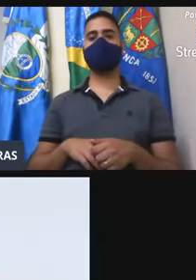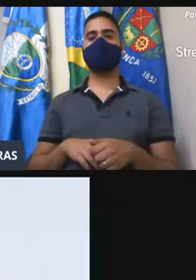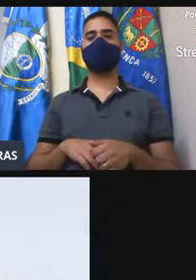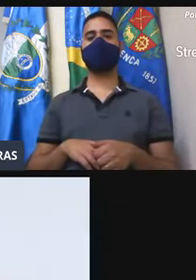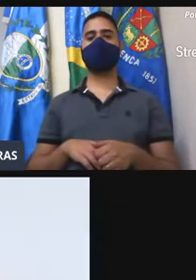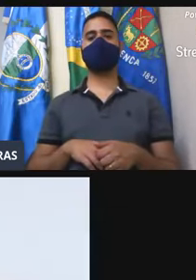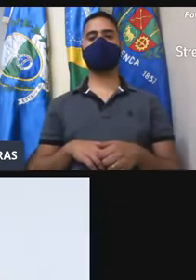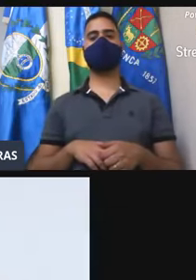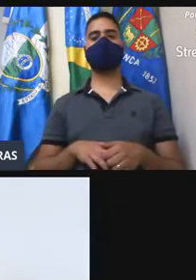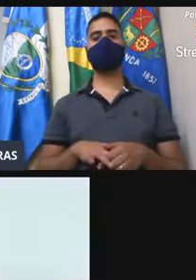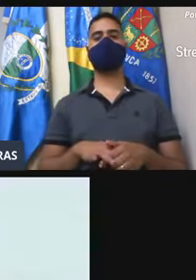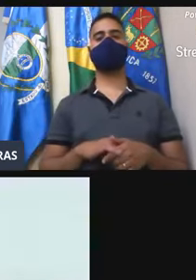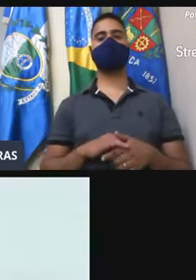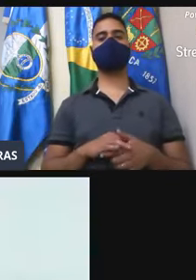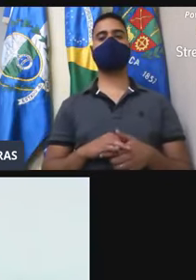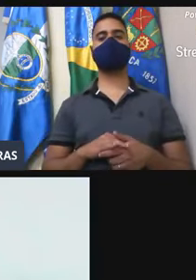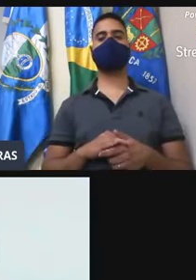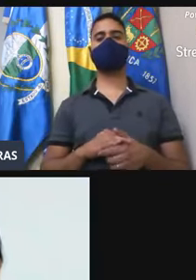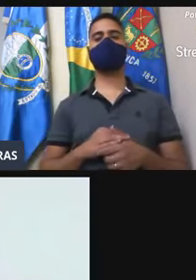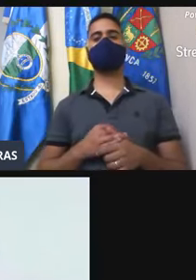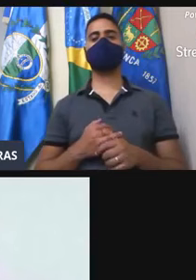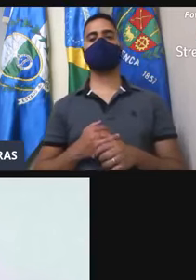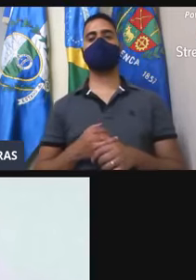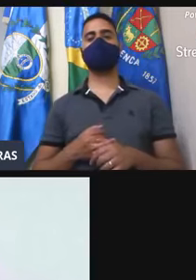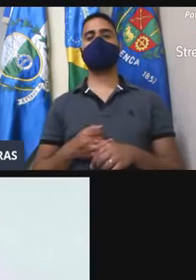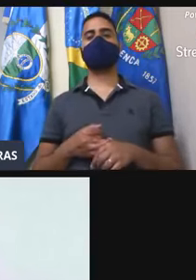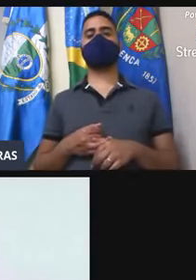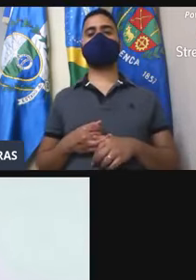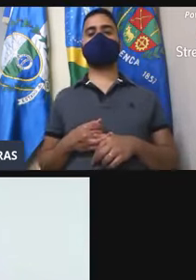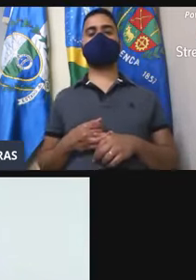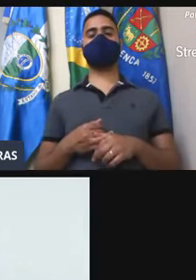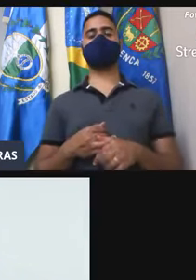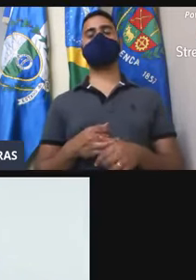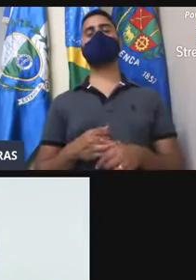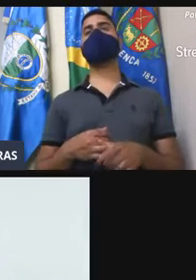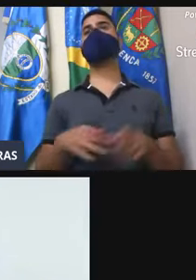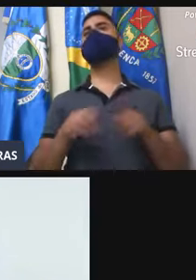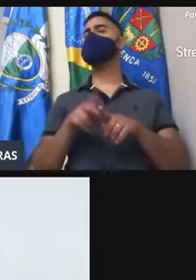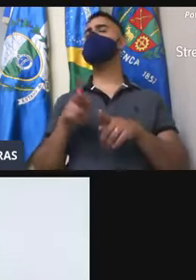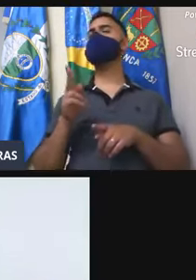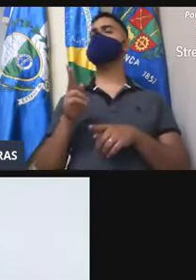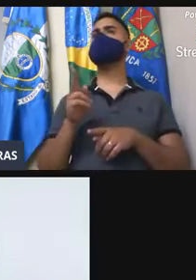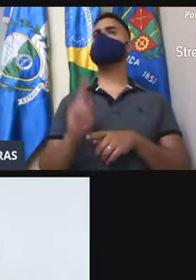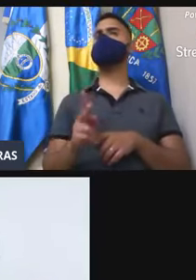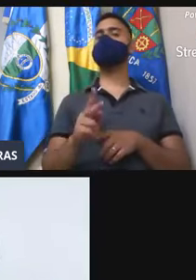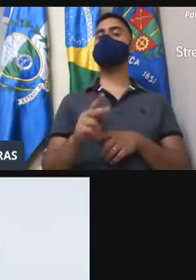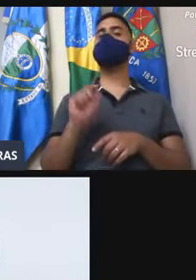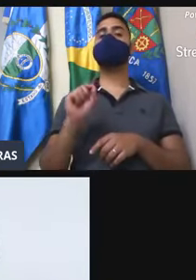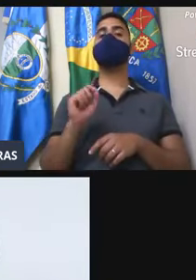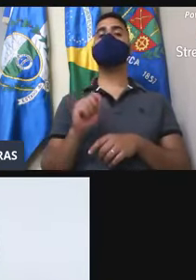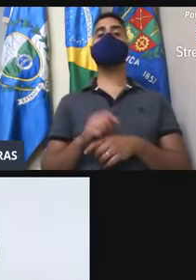quase 2 anos, dessa situação. E em ato contínuo também,